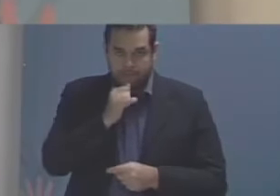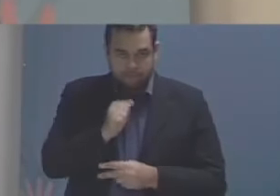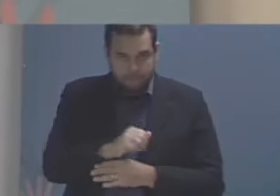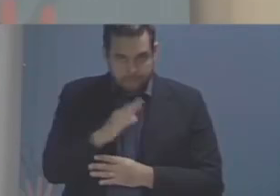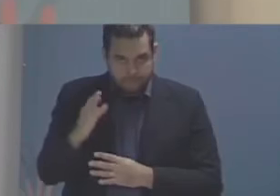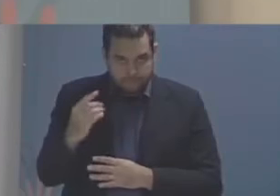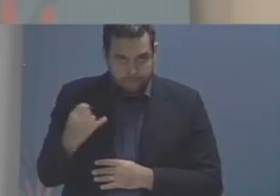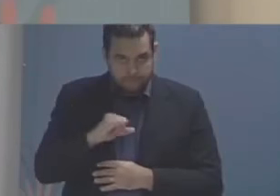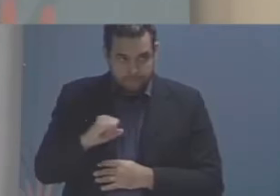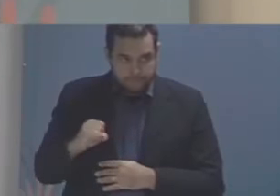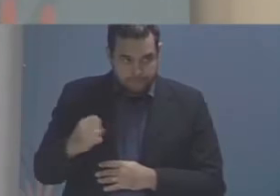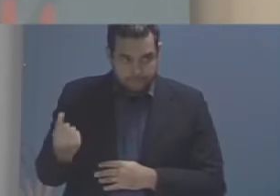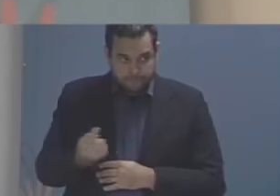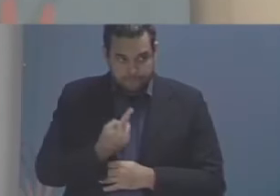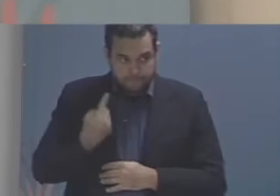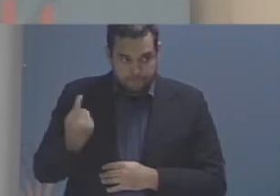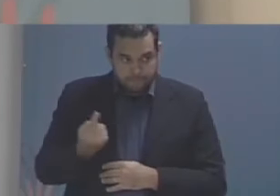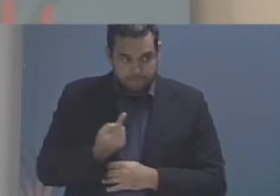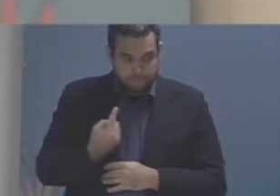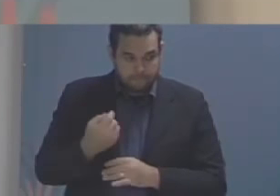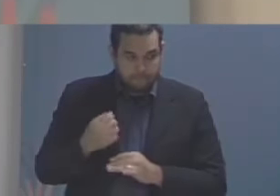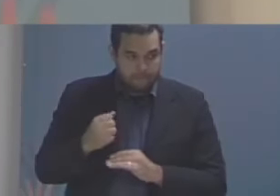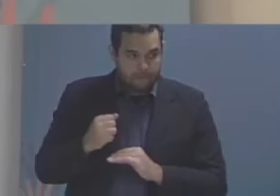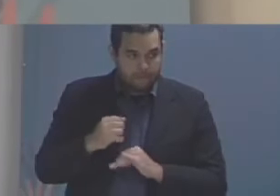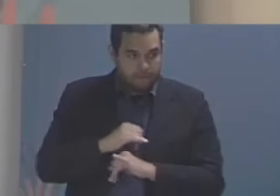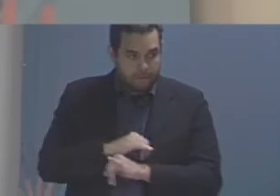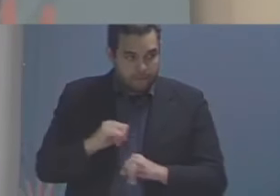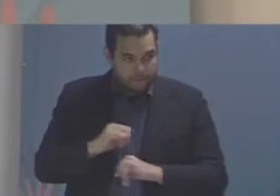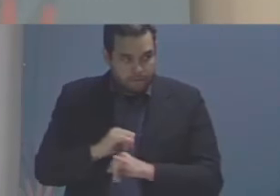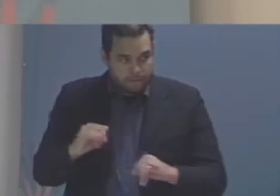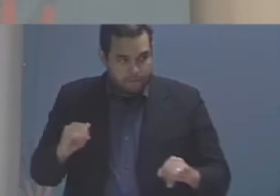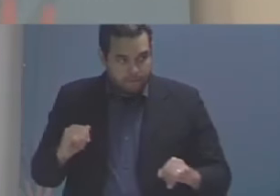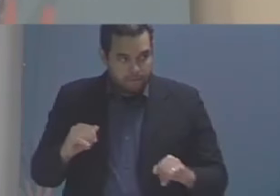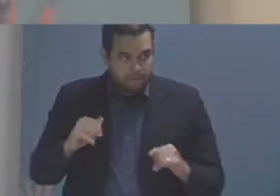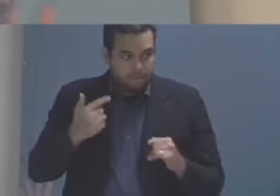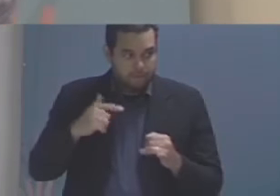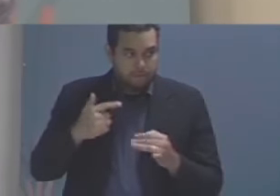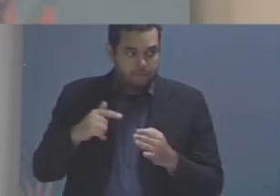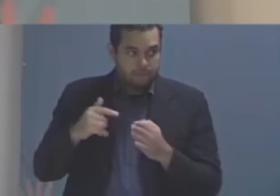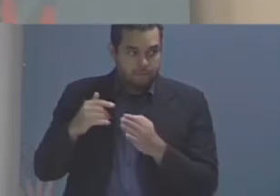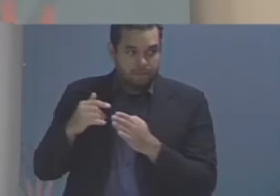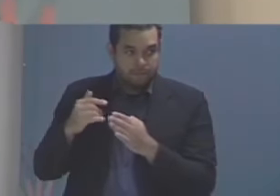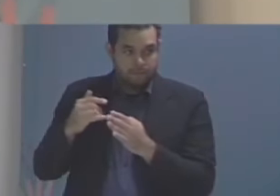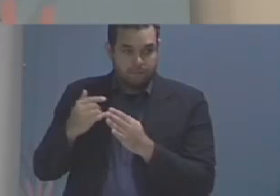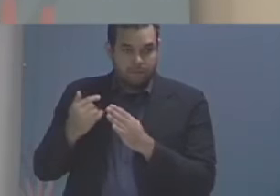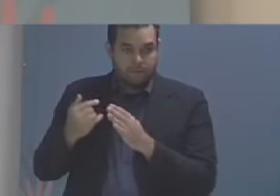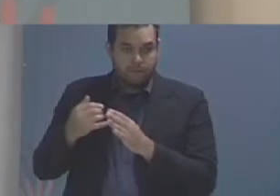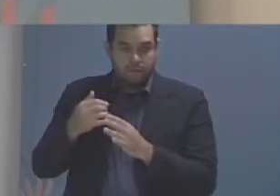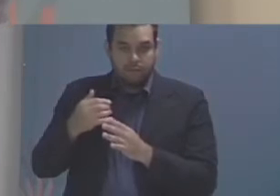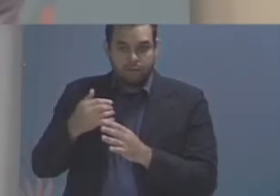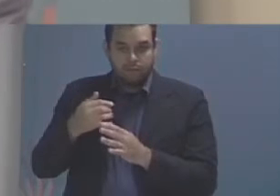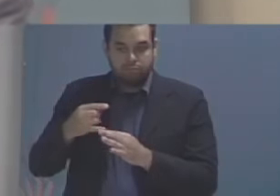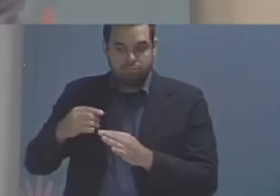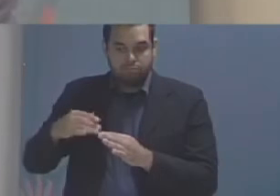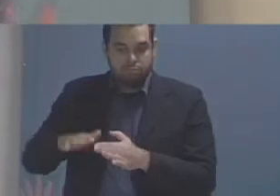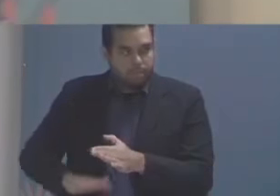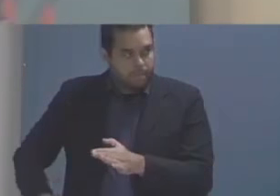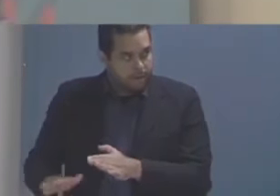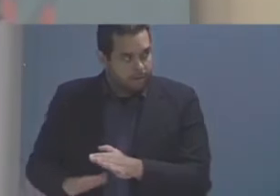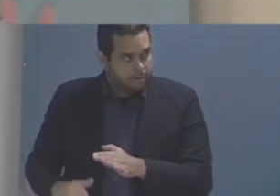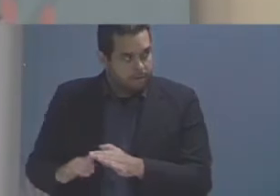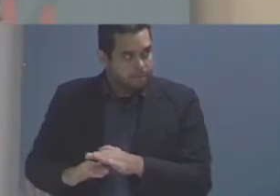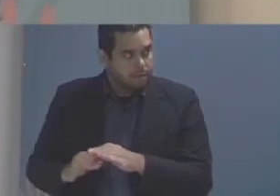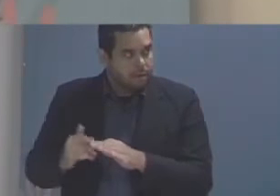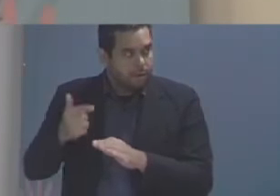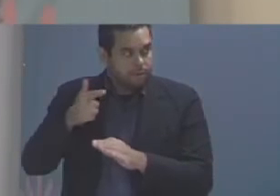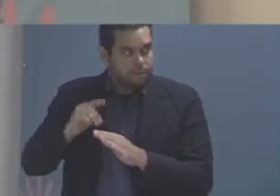nós todos estivéssemos no local pegando fogo, nós não iríamos atravessar todas as chamas para pegar o extintor de incêndio. Esse ano eu tentei